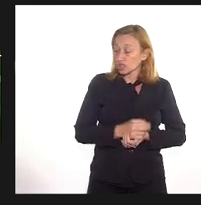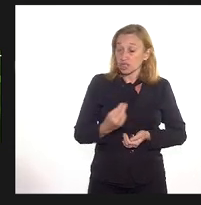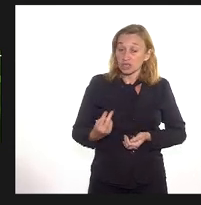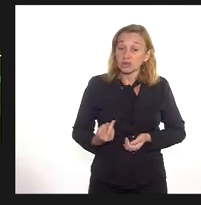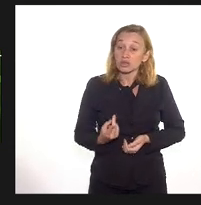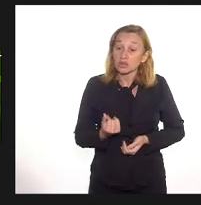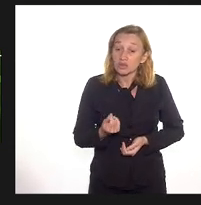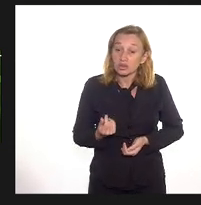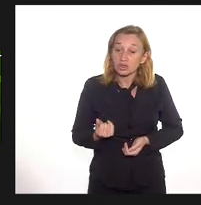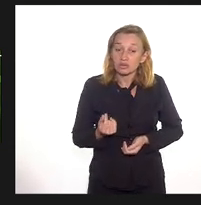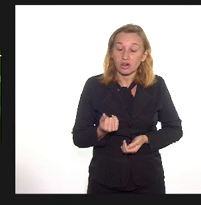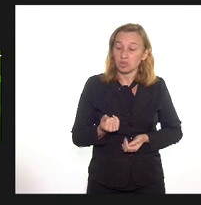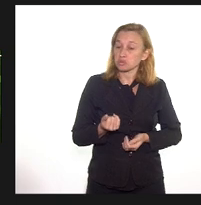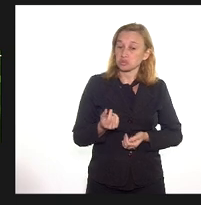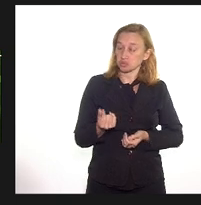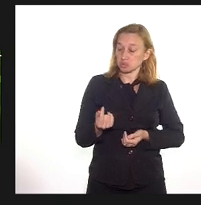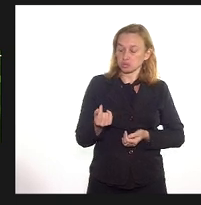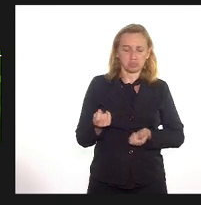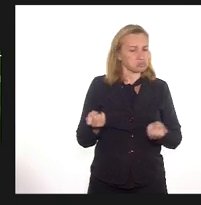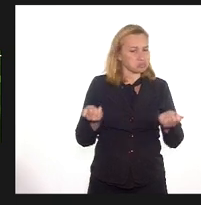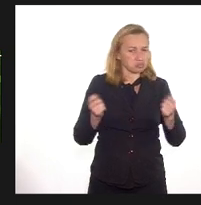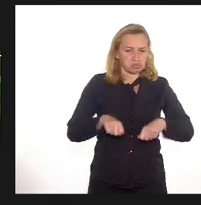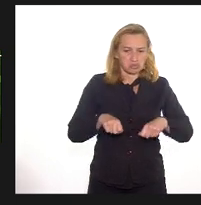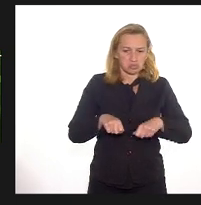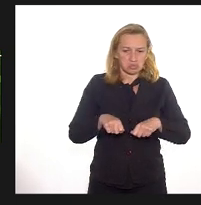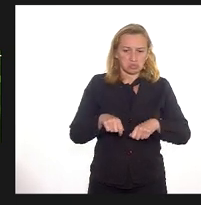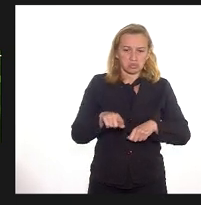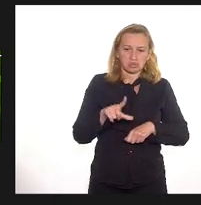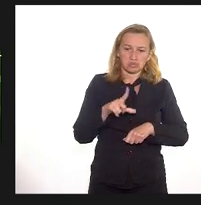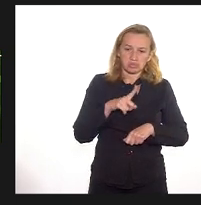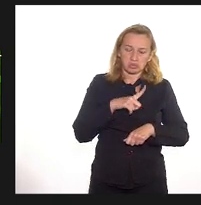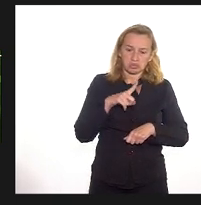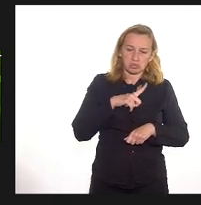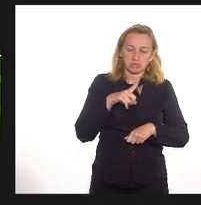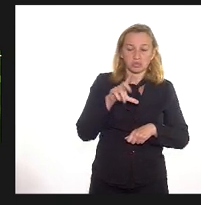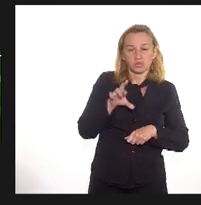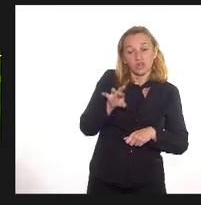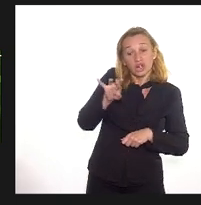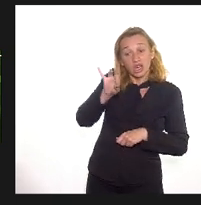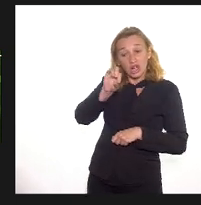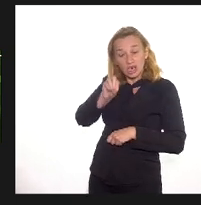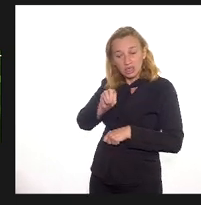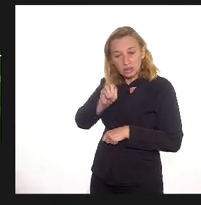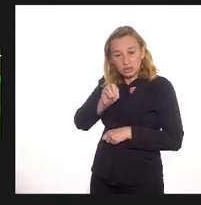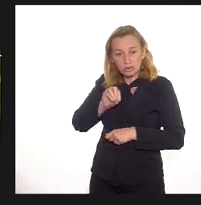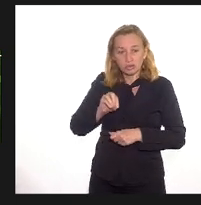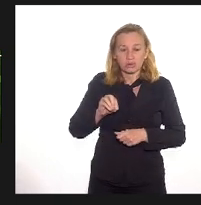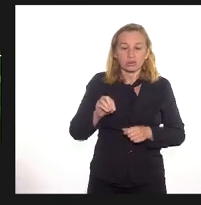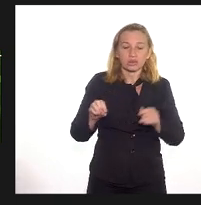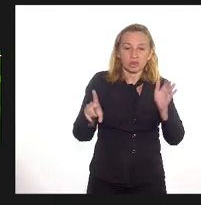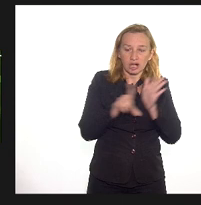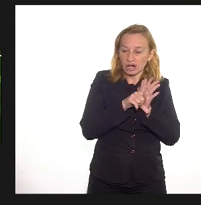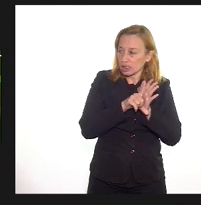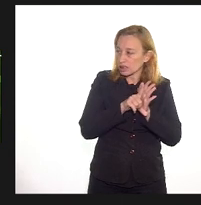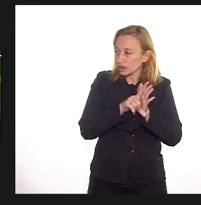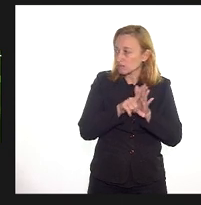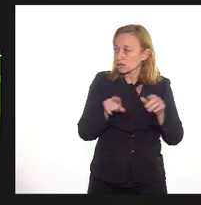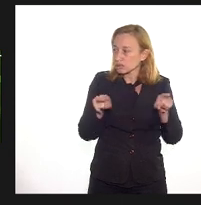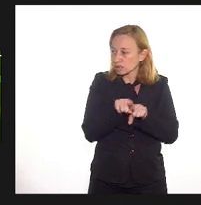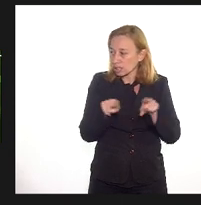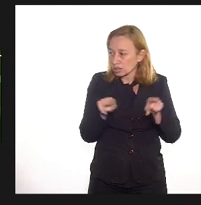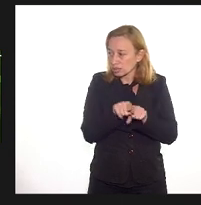que não é possível de se apropriar sob a forma de crédito, em razão da vedação da legislação, ele